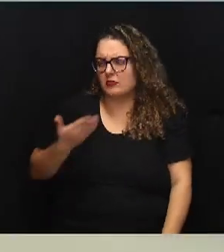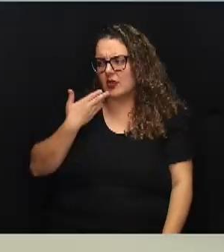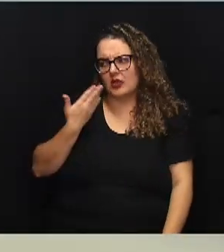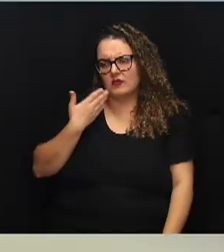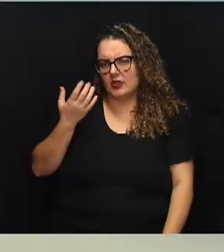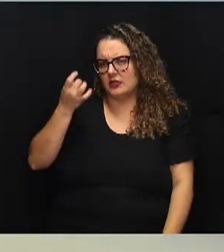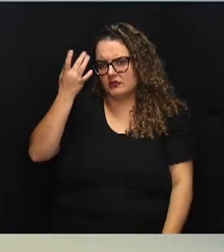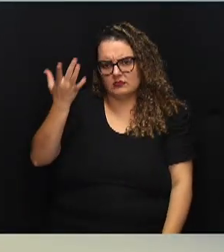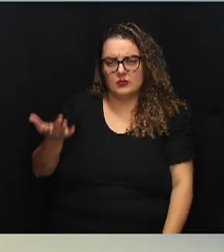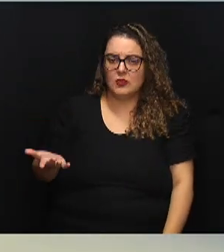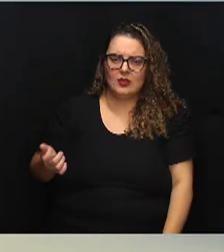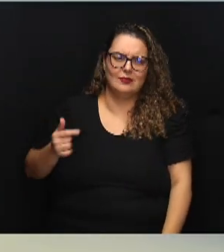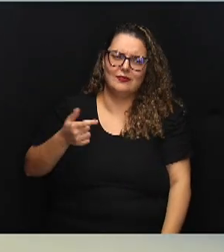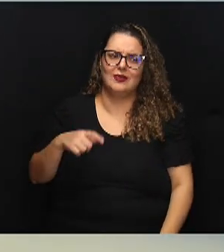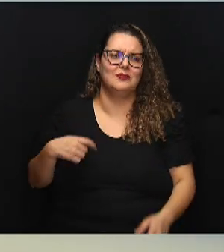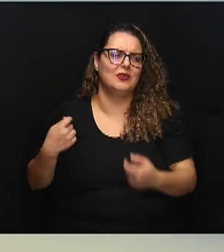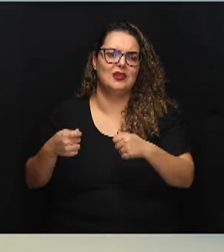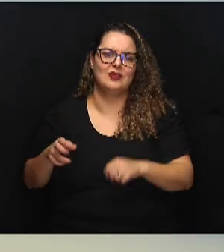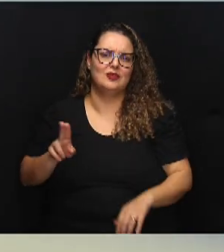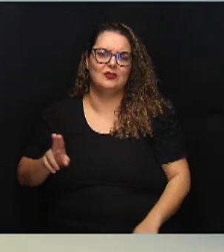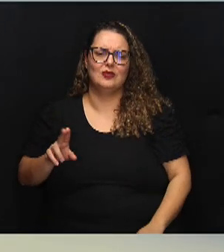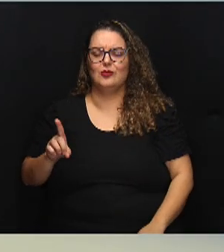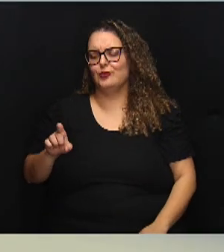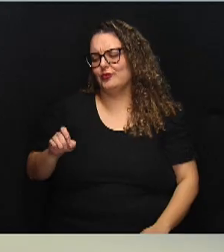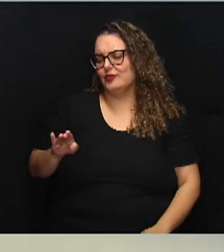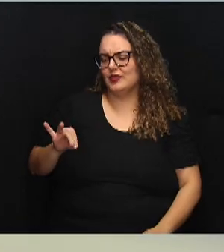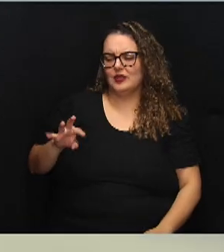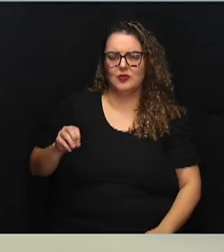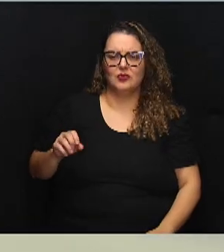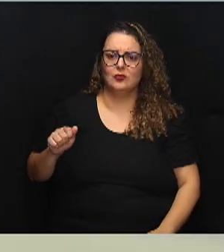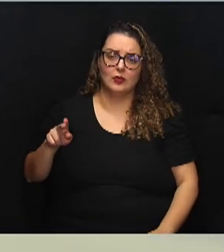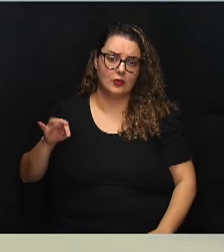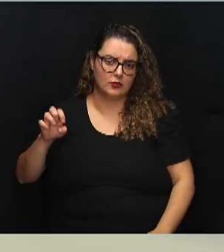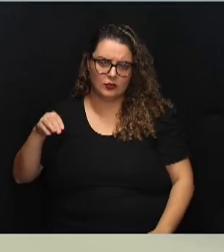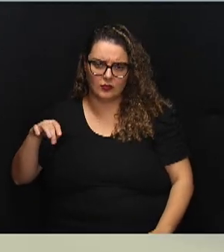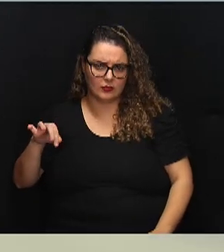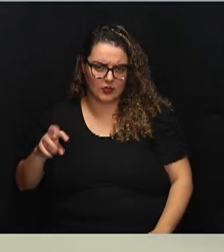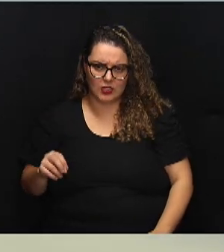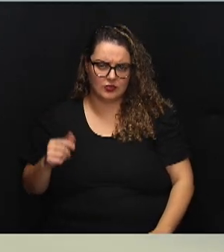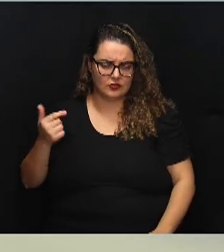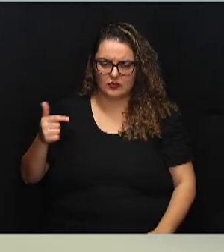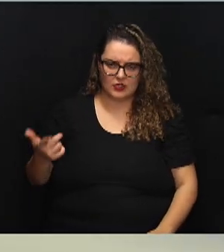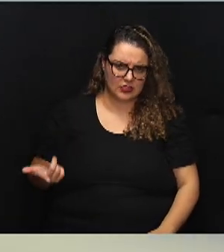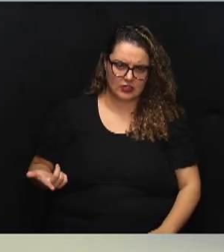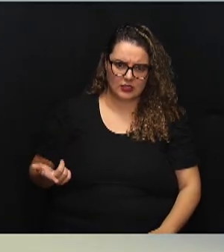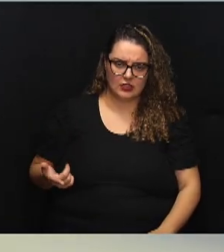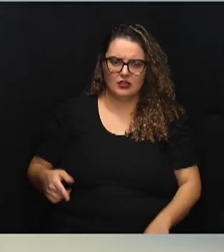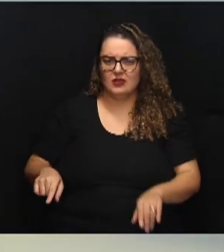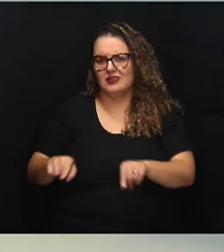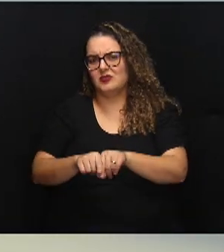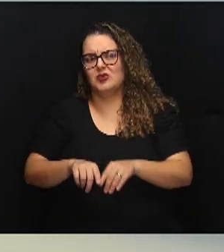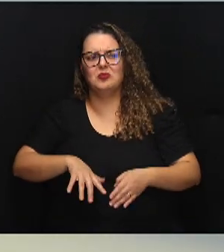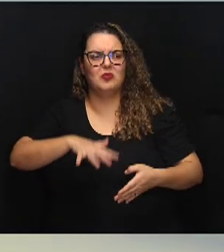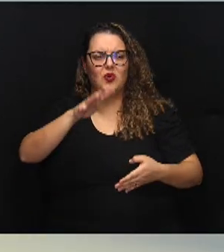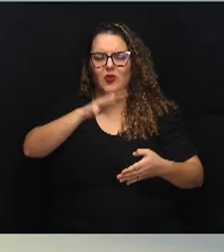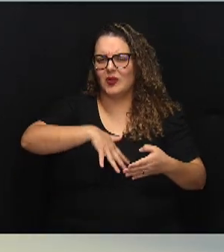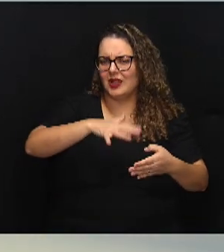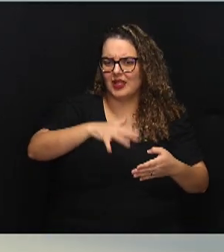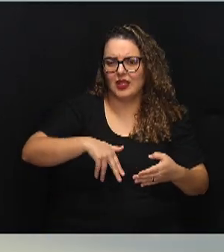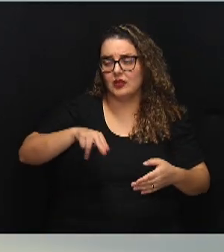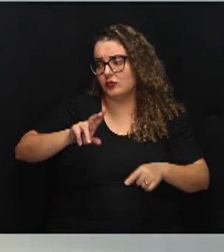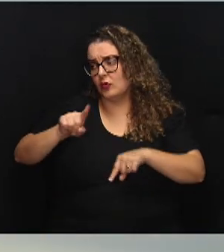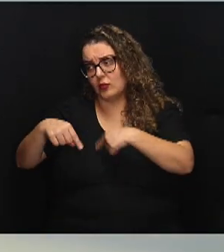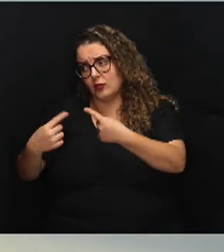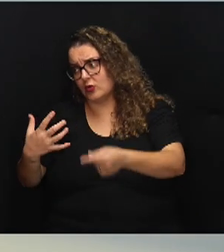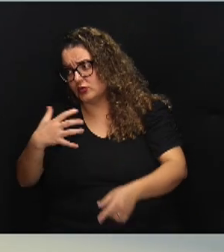não vai ser necessário nem usar o débito automático e nem a questão de boletos ou mesmo qualquer outra